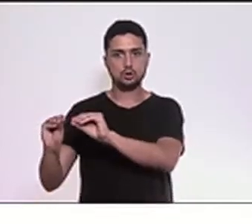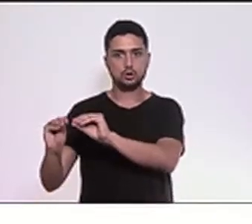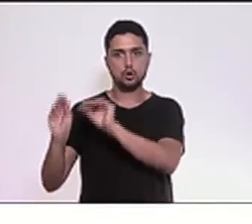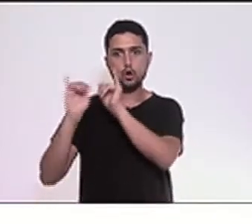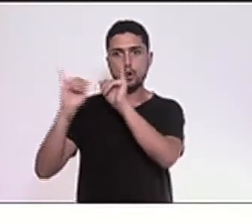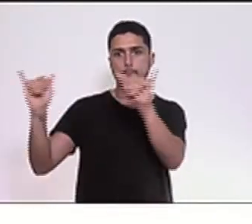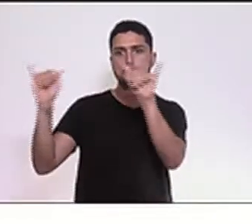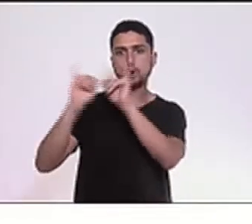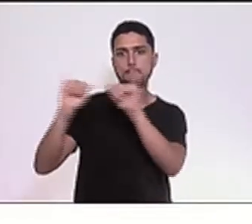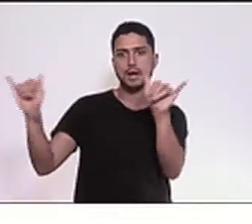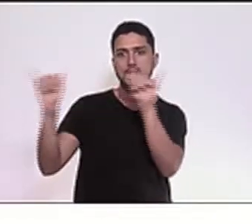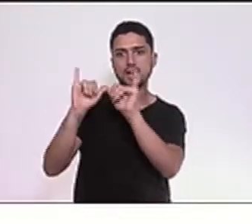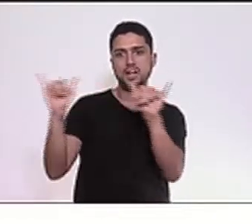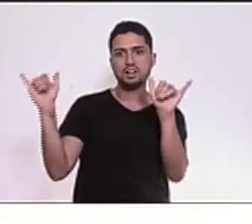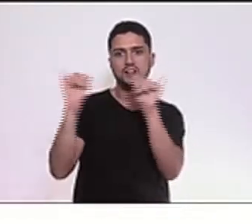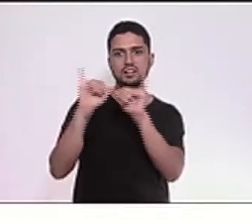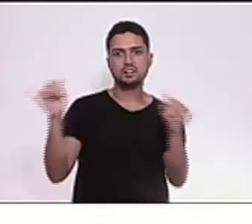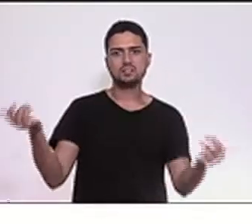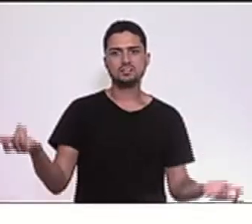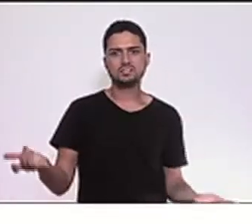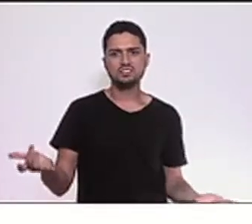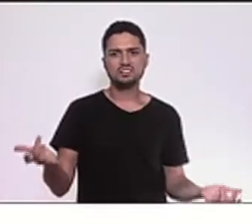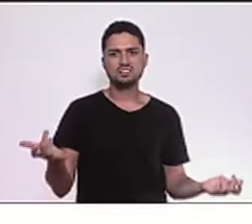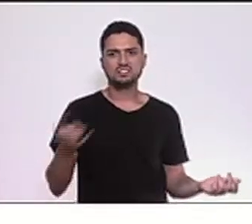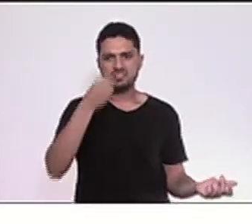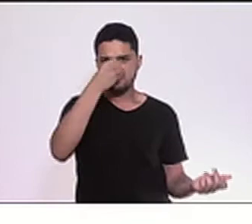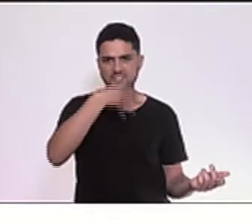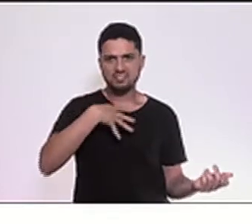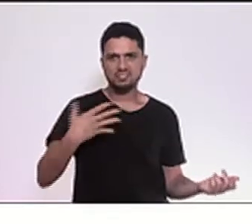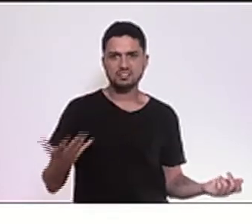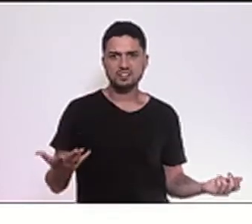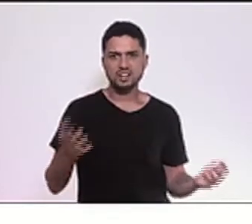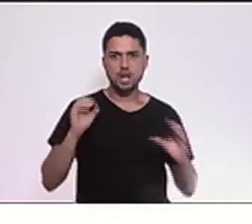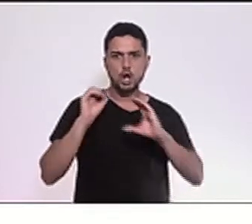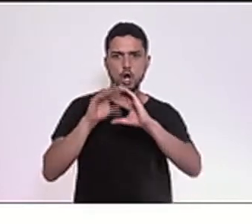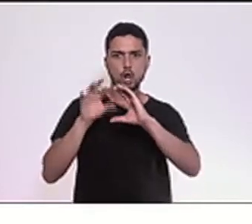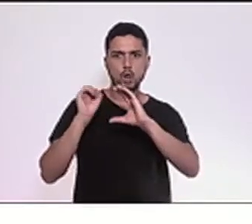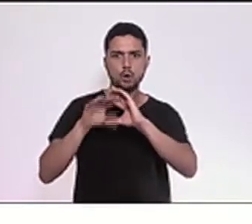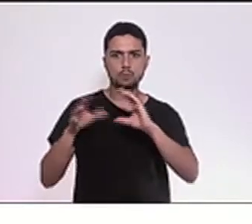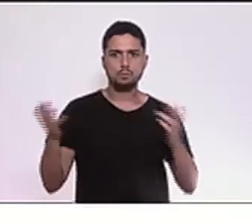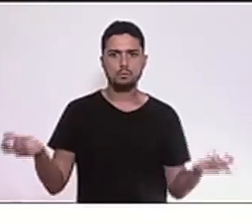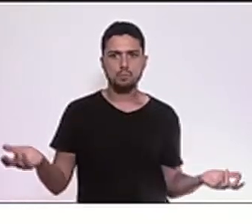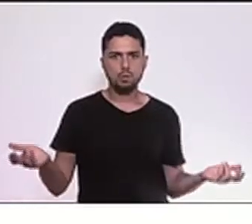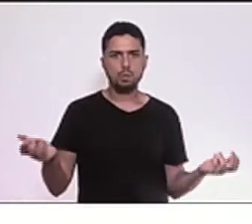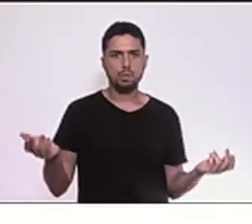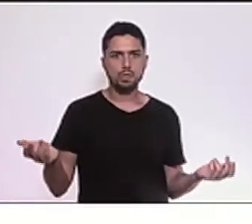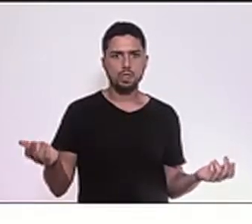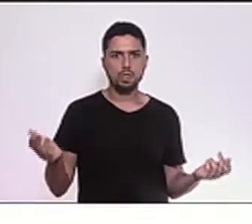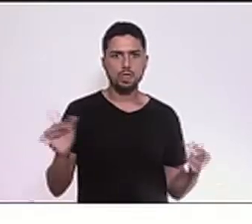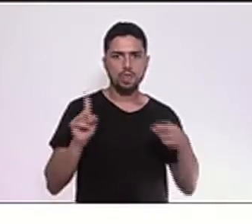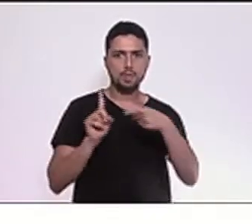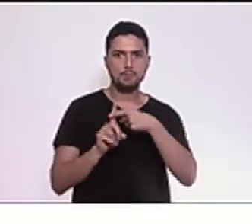propaganda numa grande emissora de televisão e mais 5 milhões